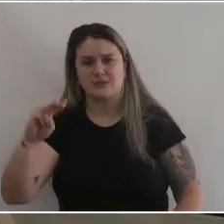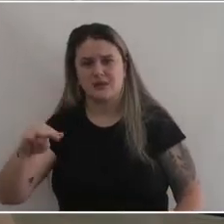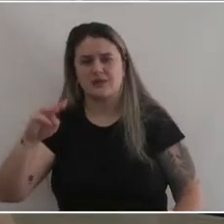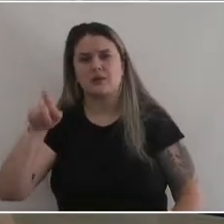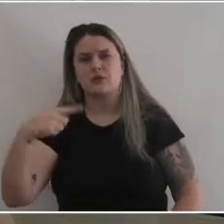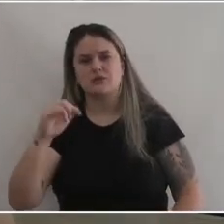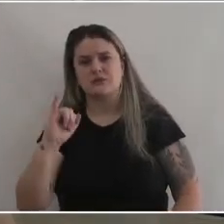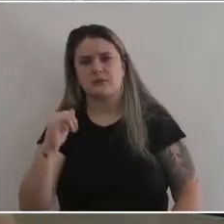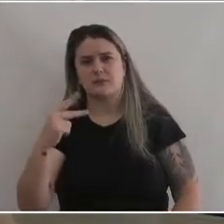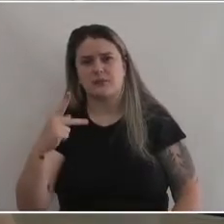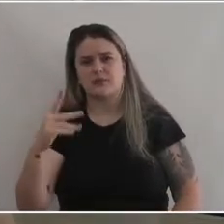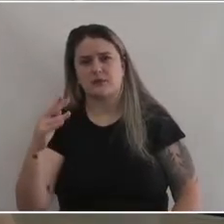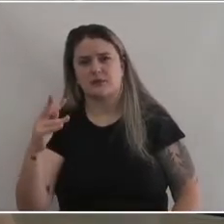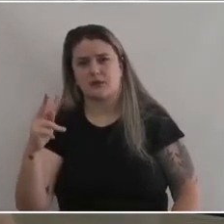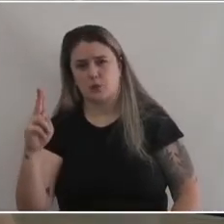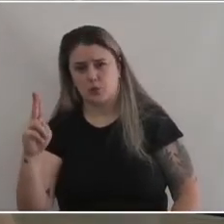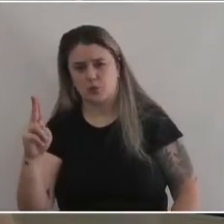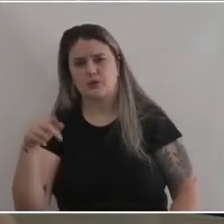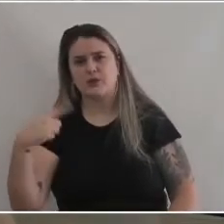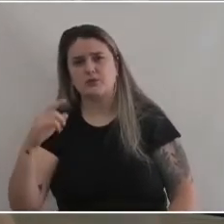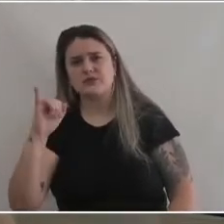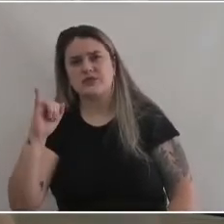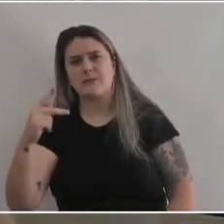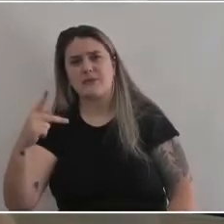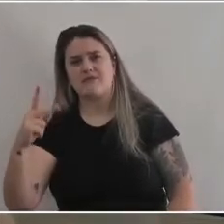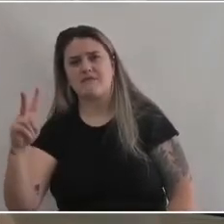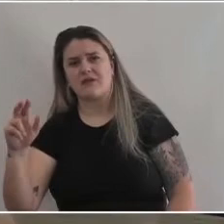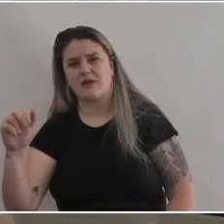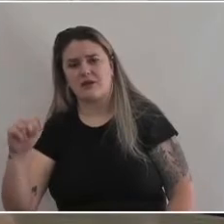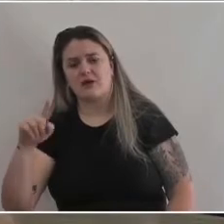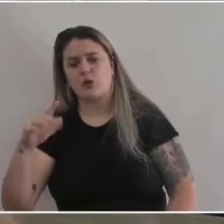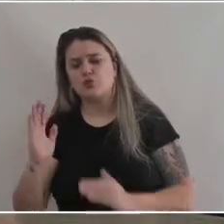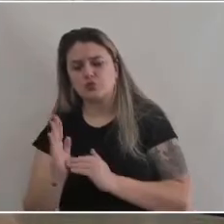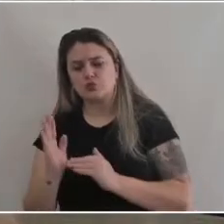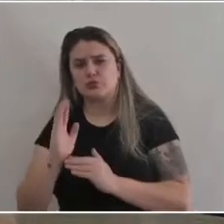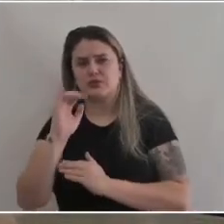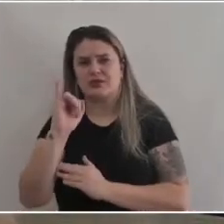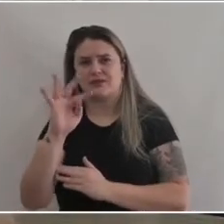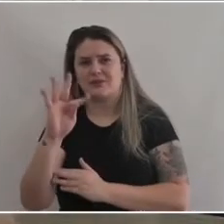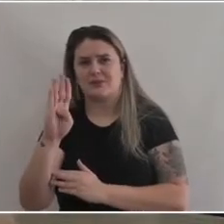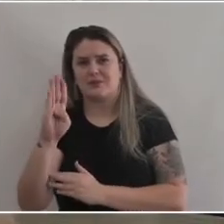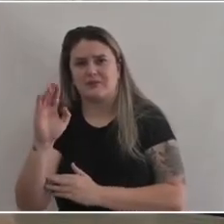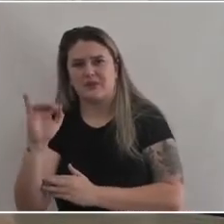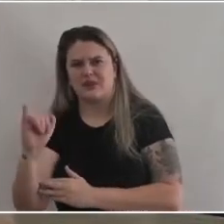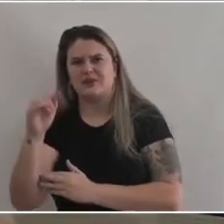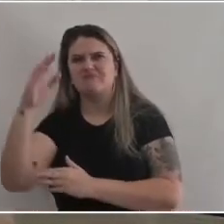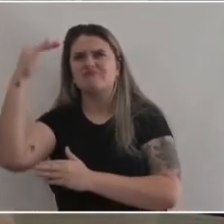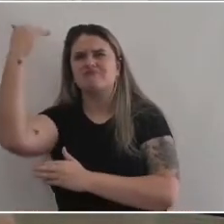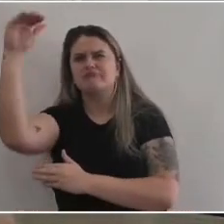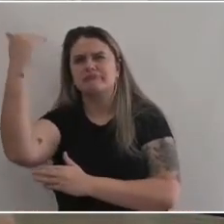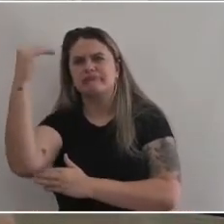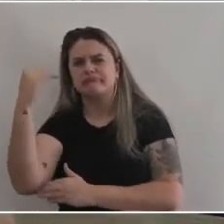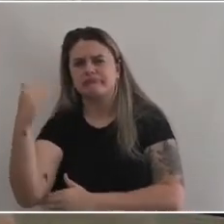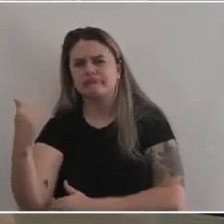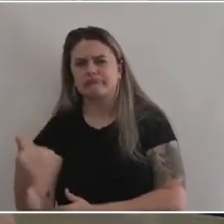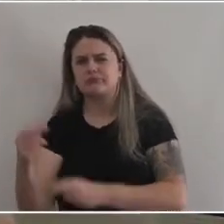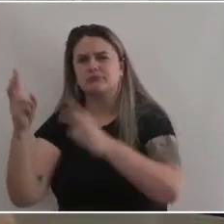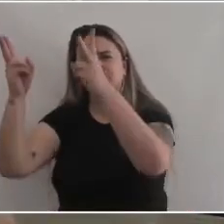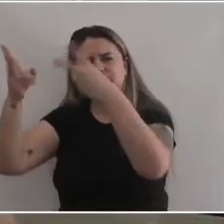IPTU, ISS, IPVA e, por último, o ITBI. Então, essas são as principais fontes